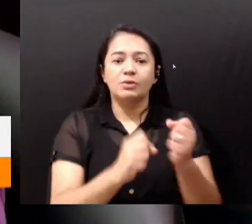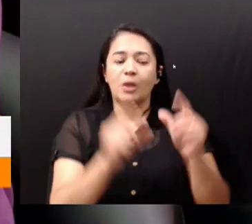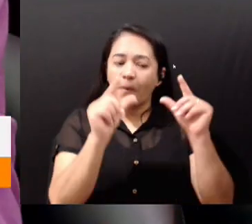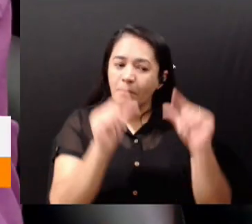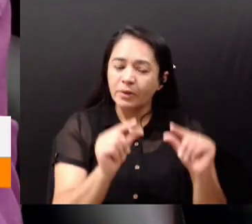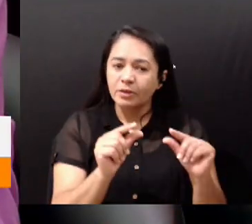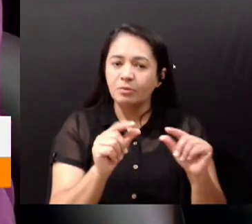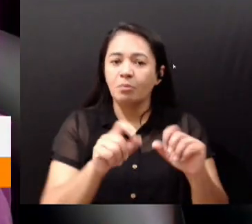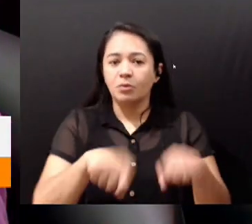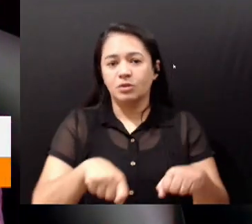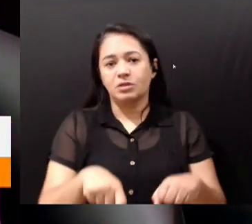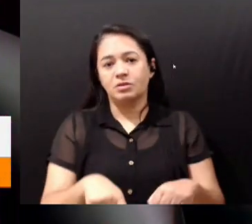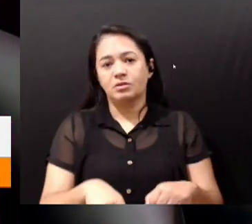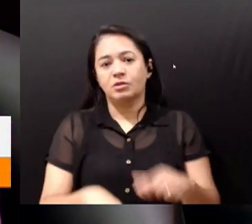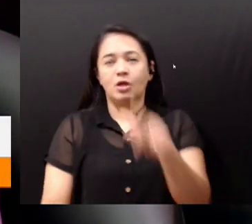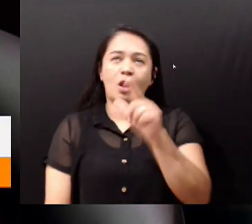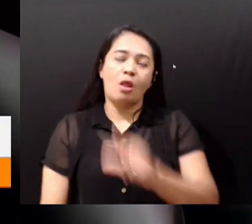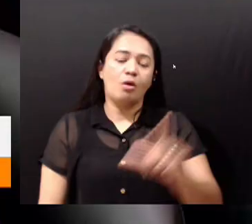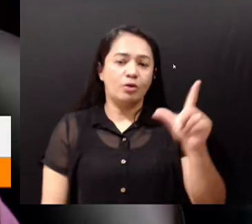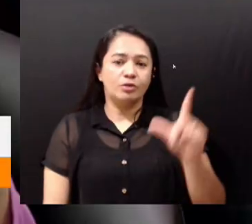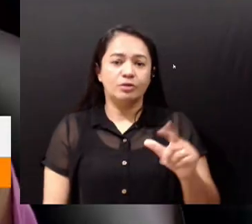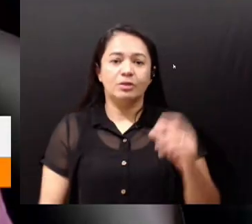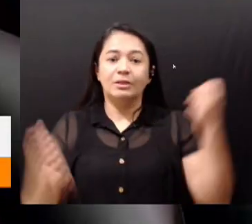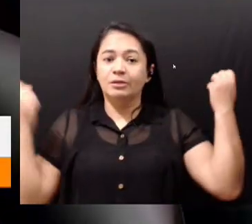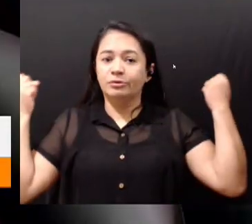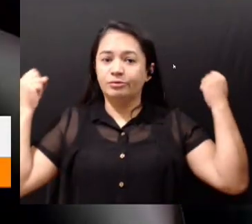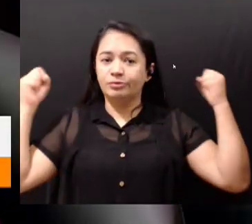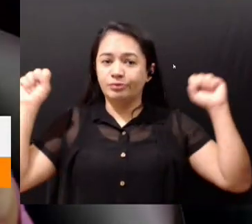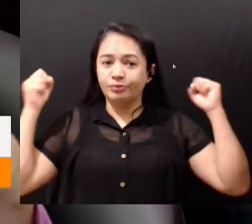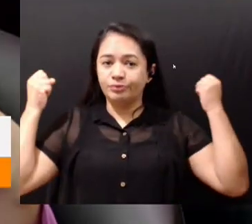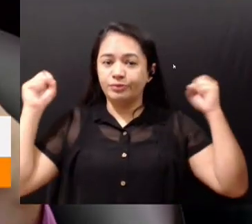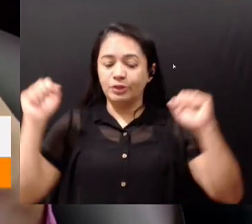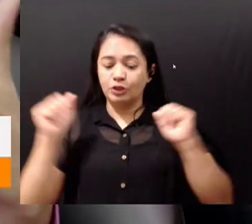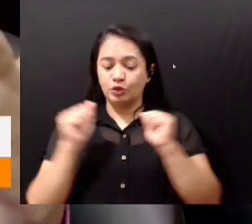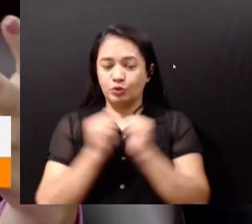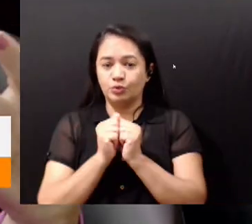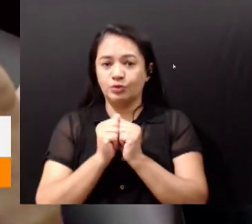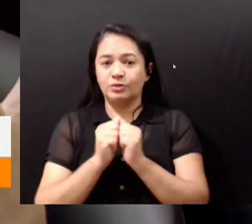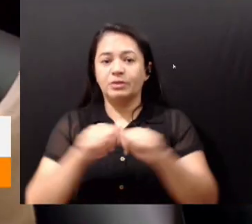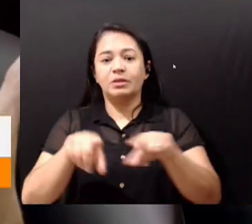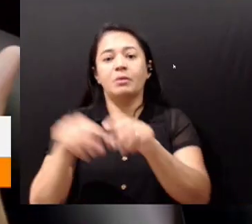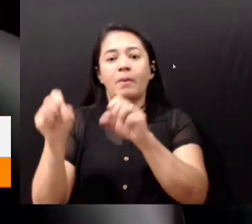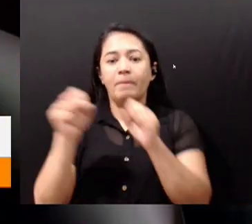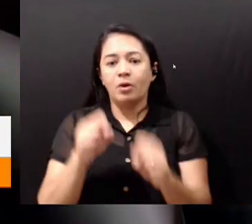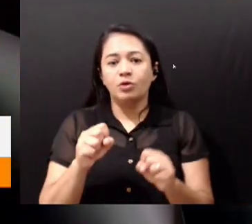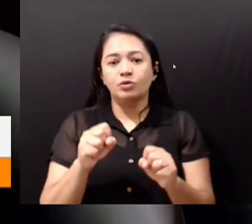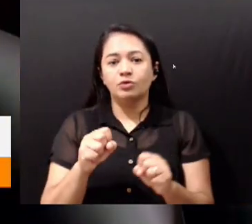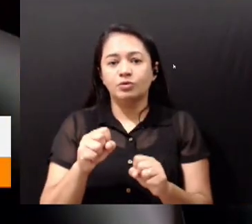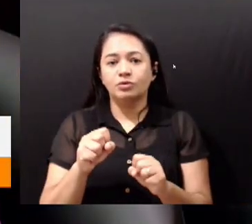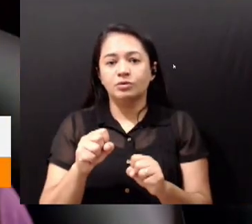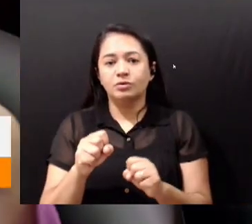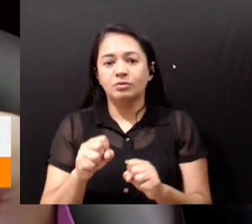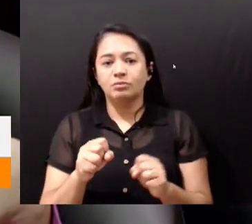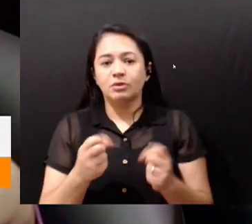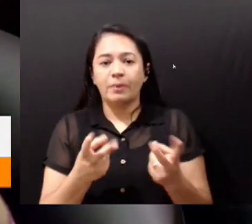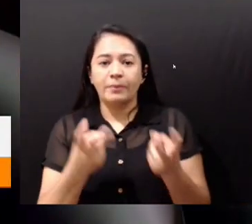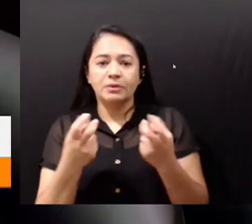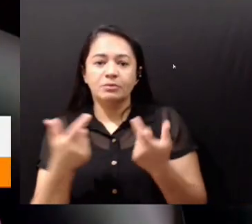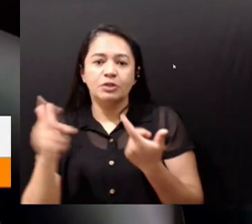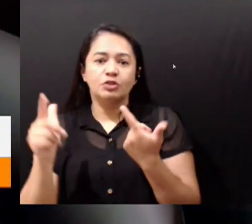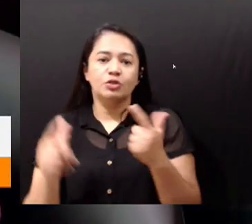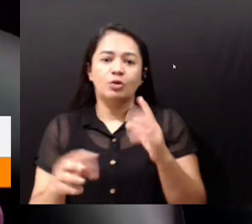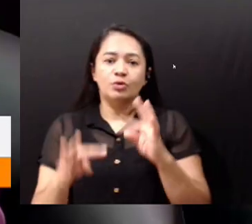e lógico, atividade física aliada, e também eu posso me deter de outras terapêuticas, como